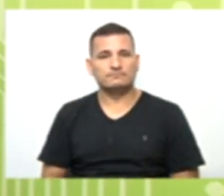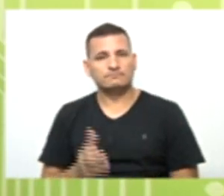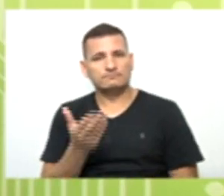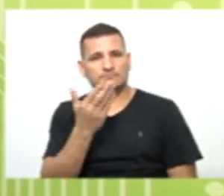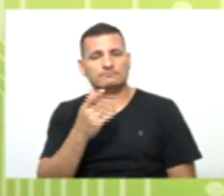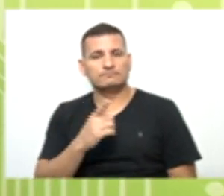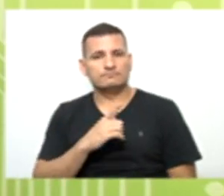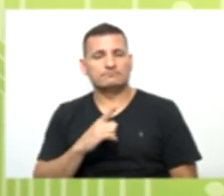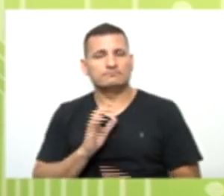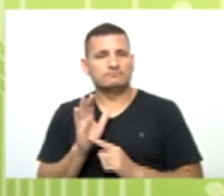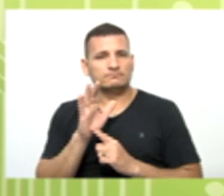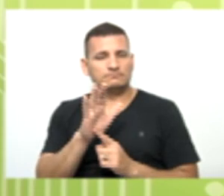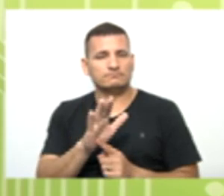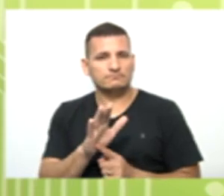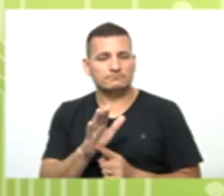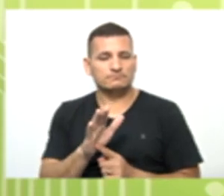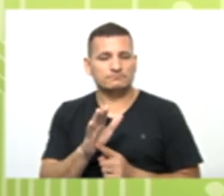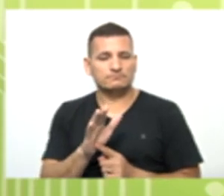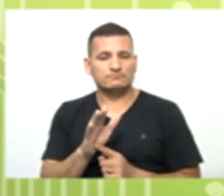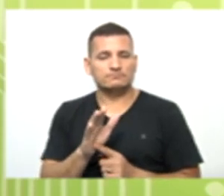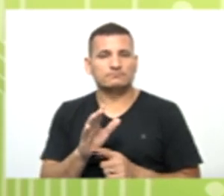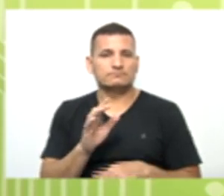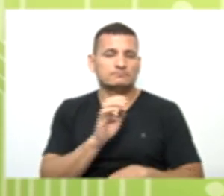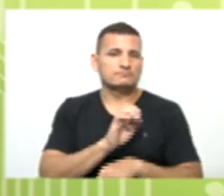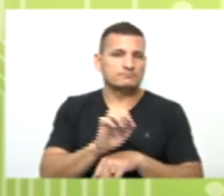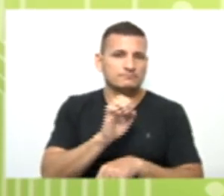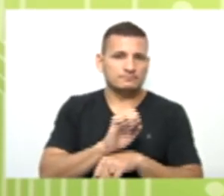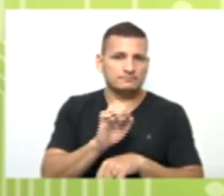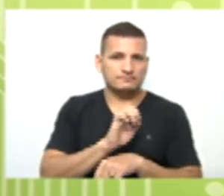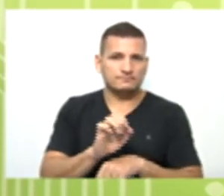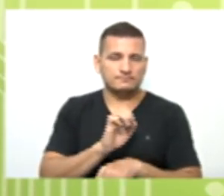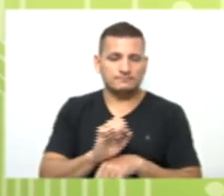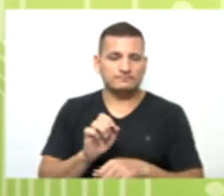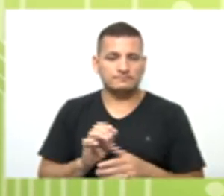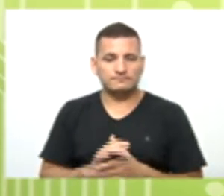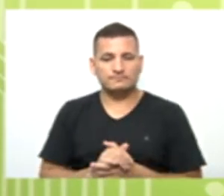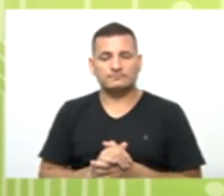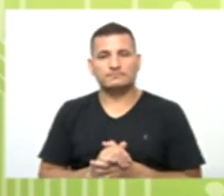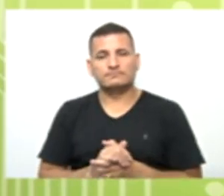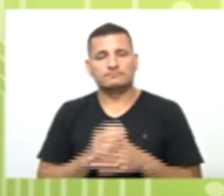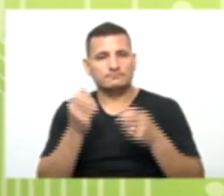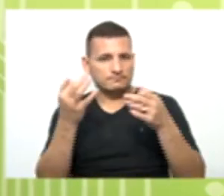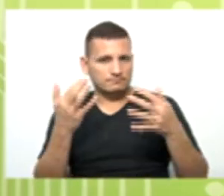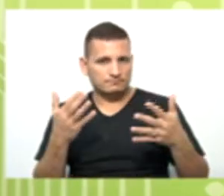então, o estágio, né, que a gente falou, então, da